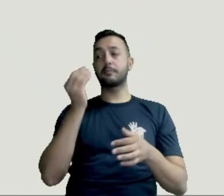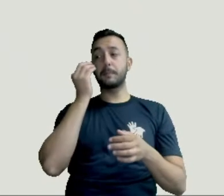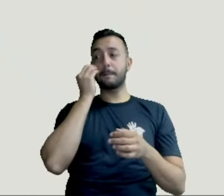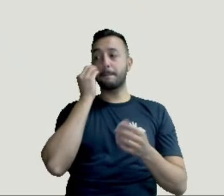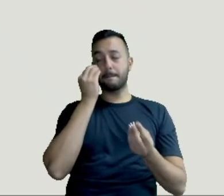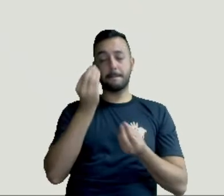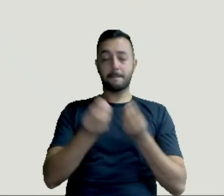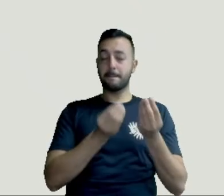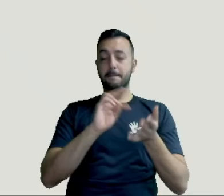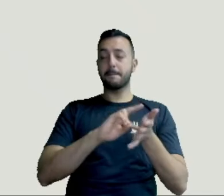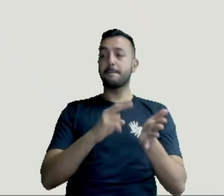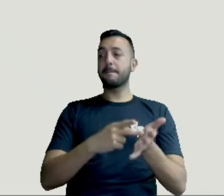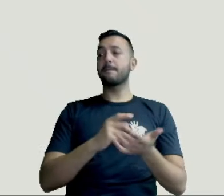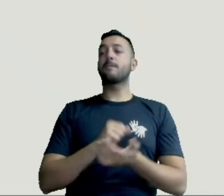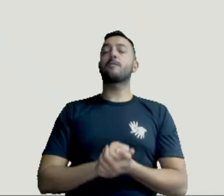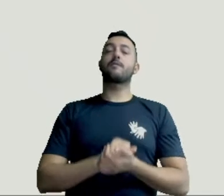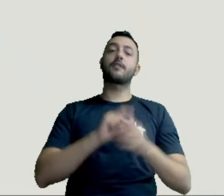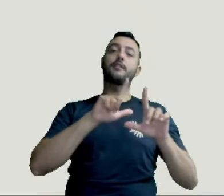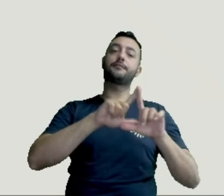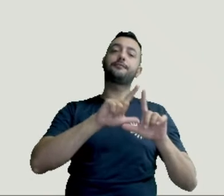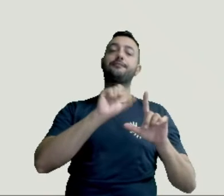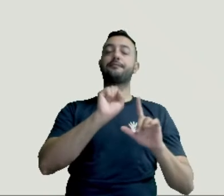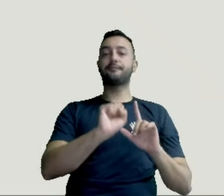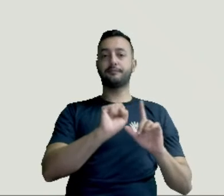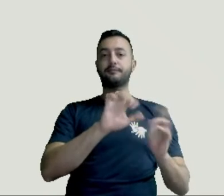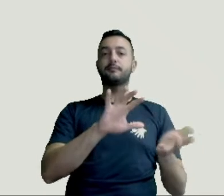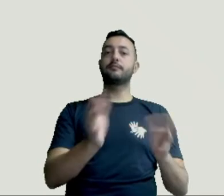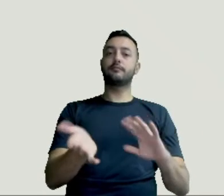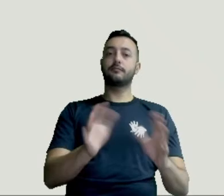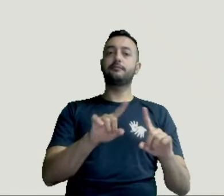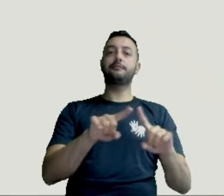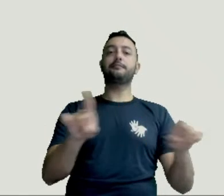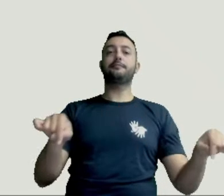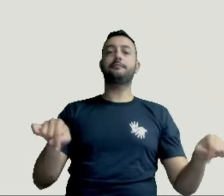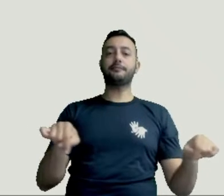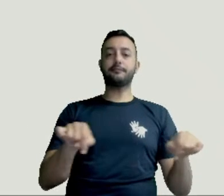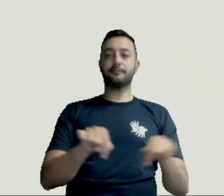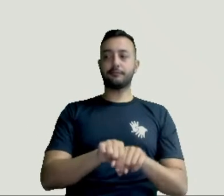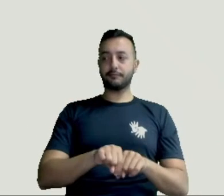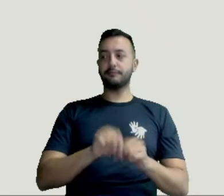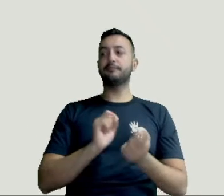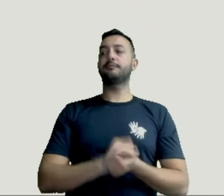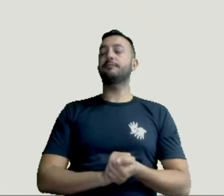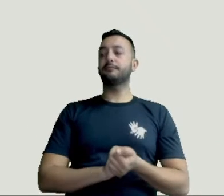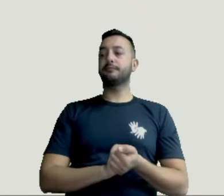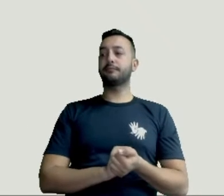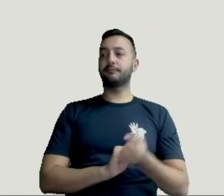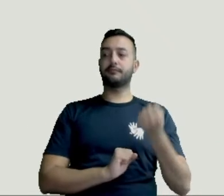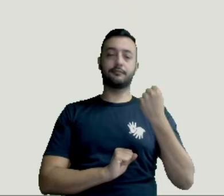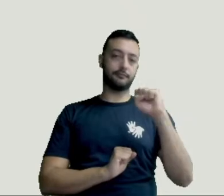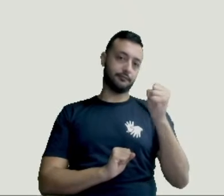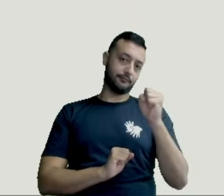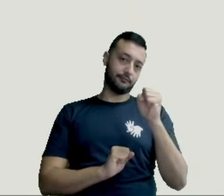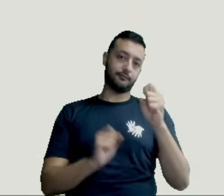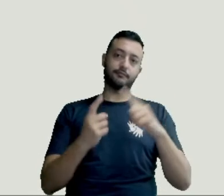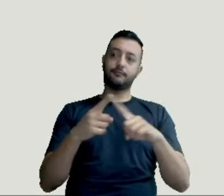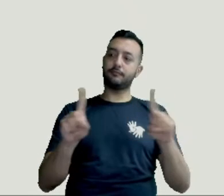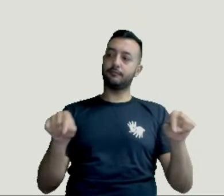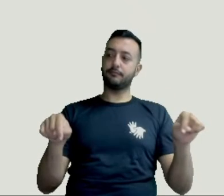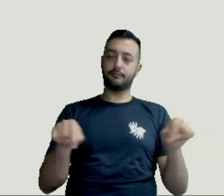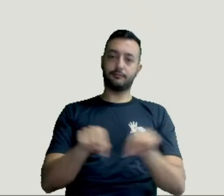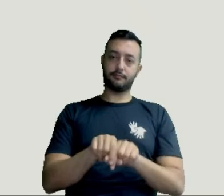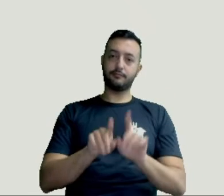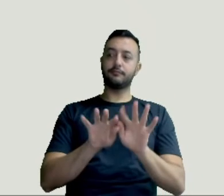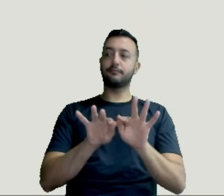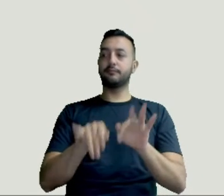como significa, o que significa isso aí. Ó, delta S significa variação, tá? S quer dizer